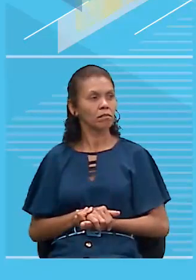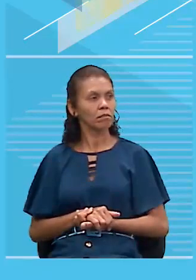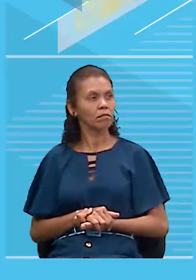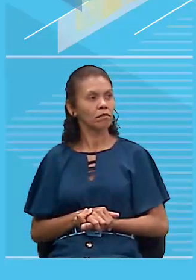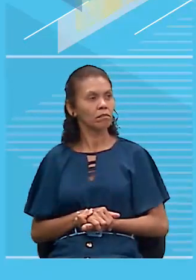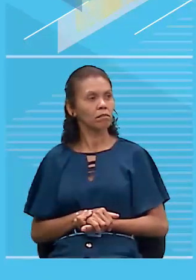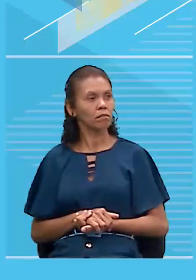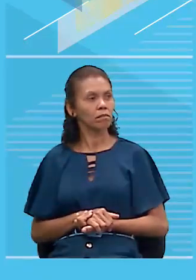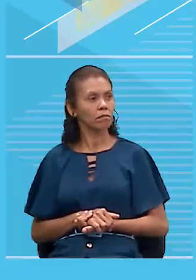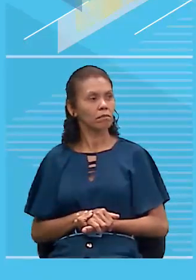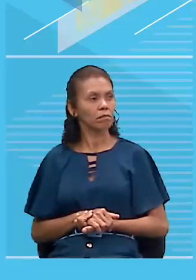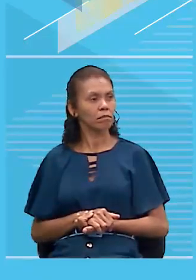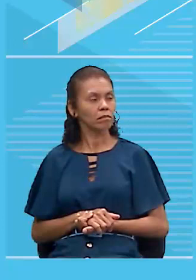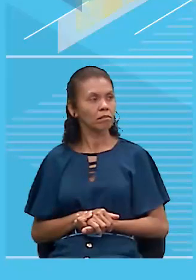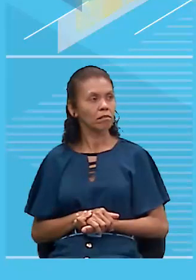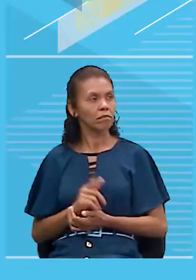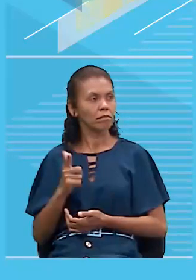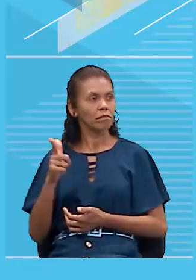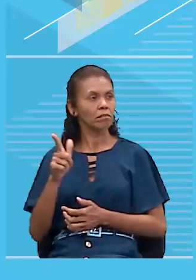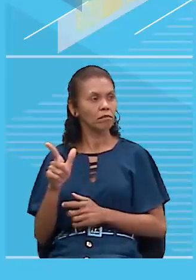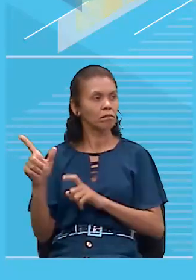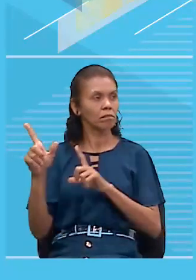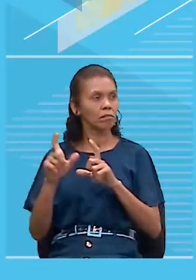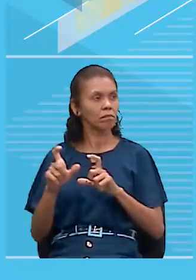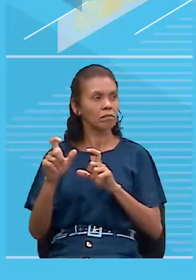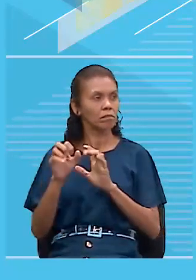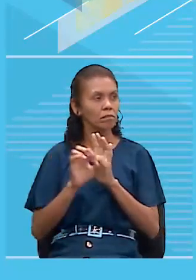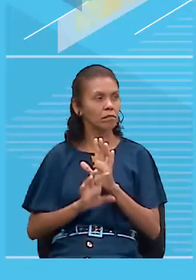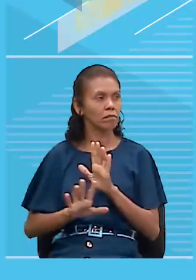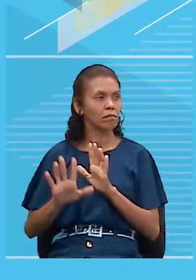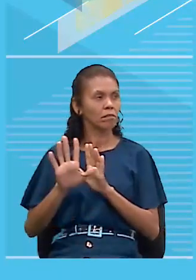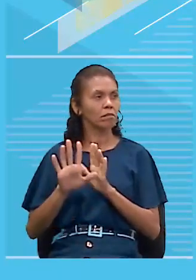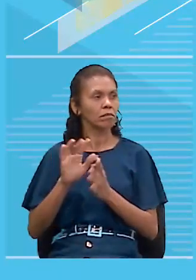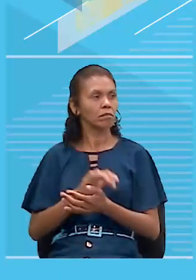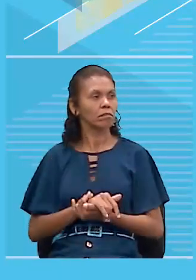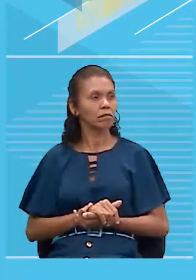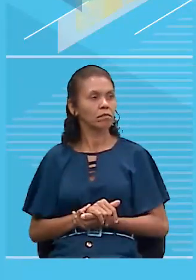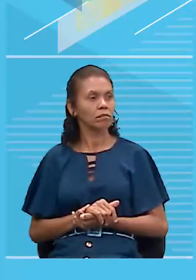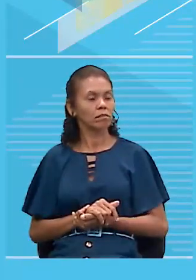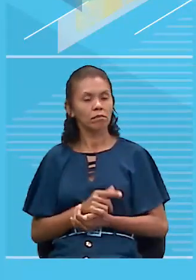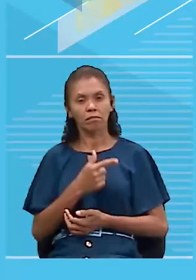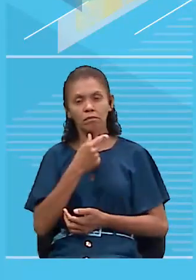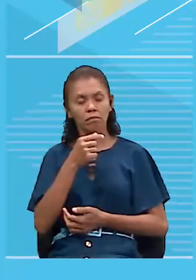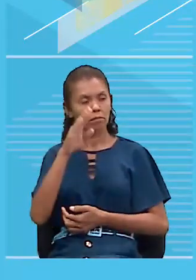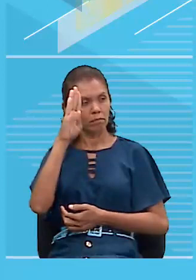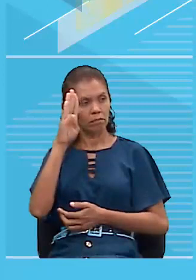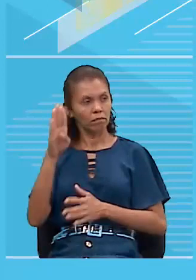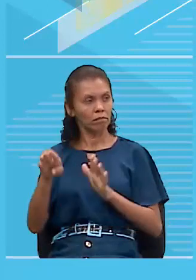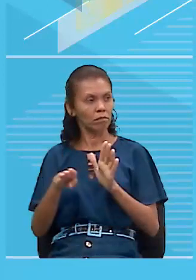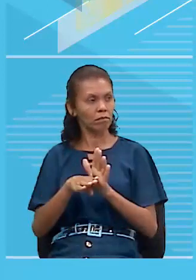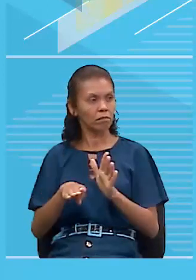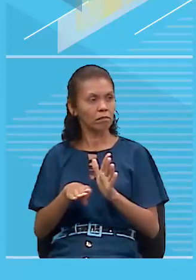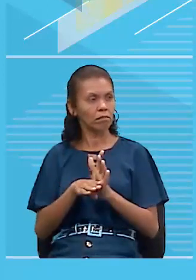todo mundo crack meu amigo sobre a África Olha aí outra apreensão de piratas Guarda Costeira chegou meu filho